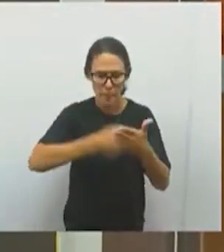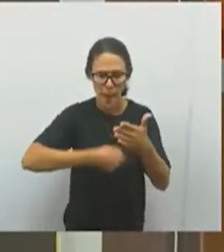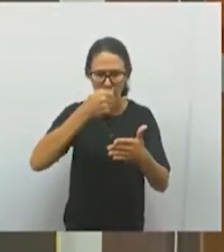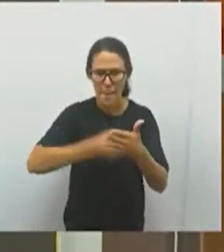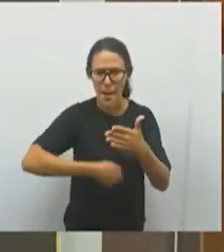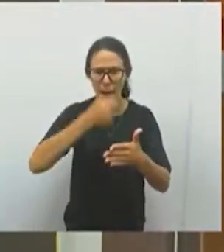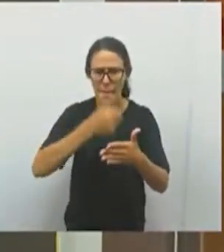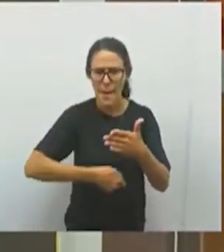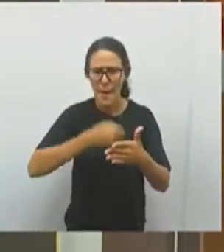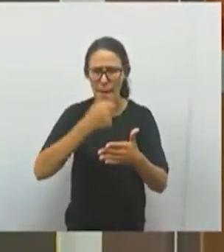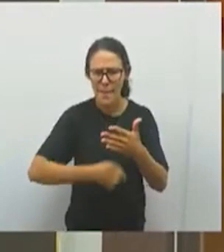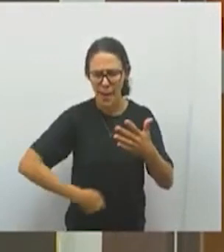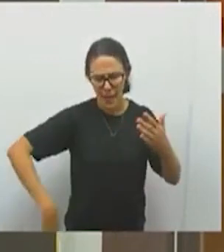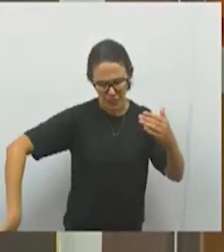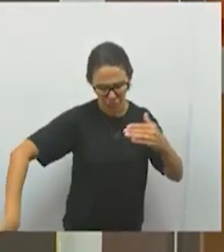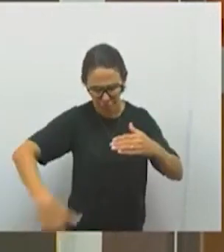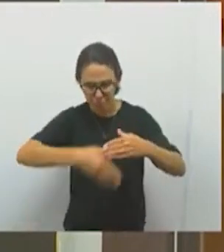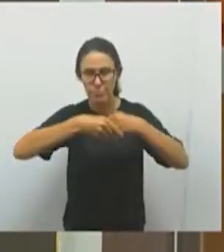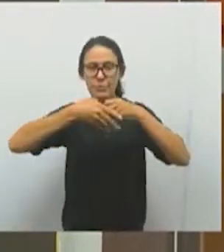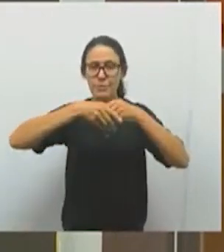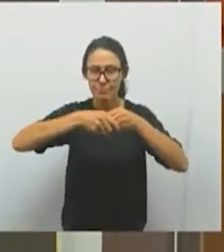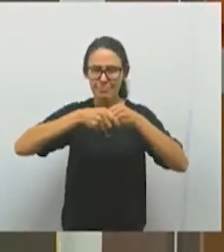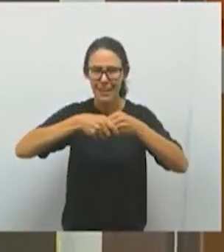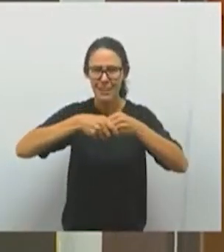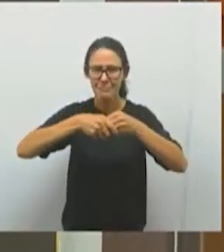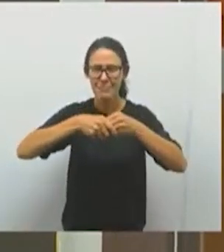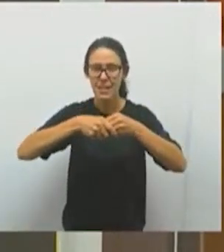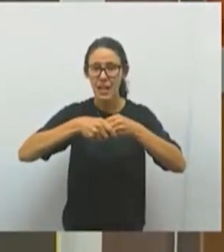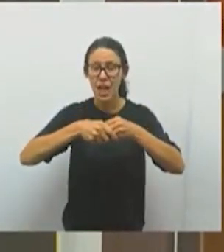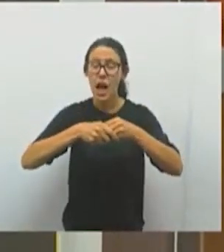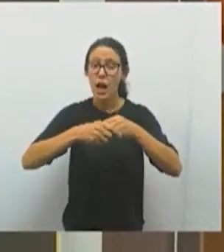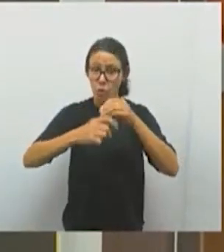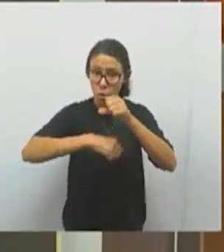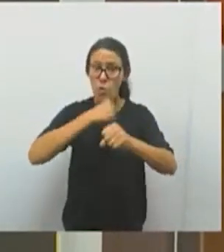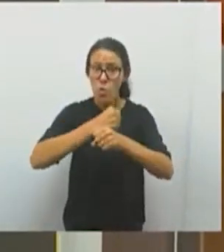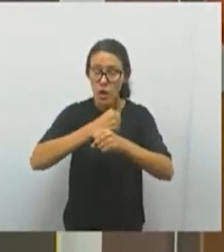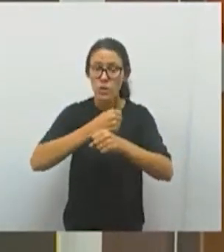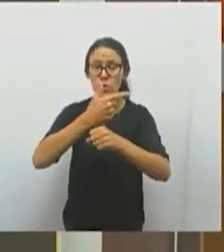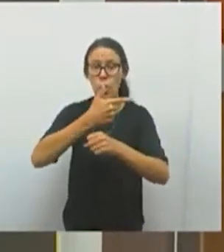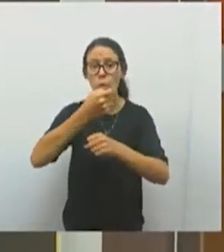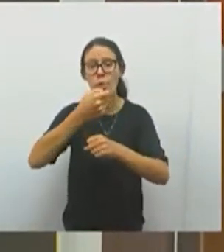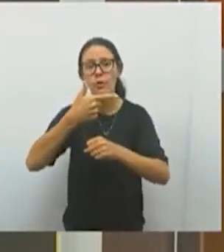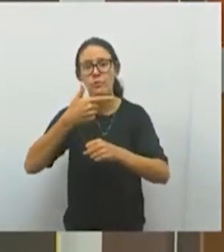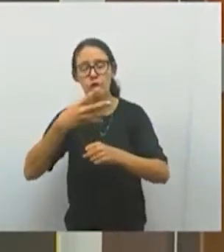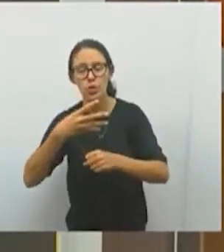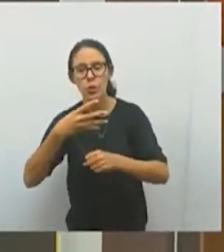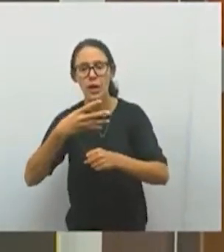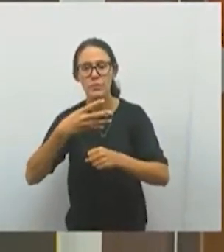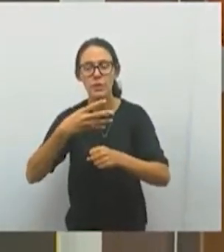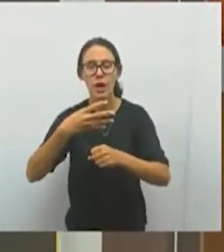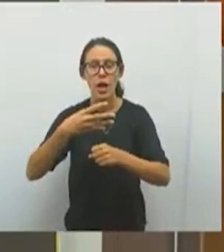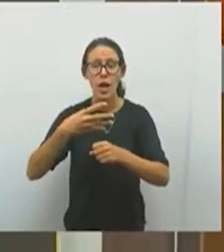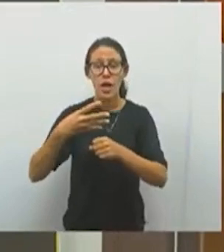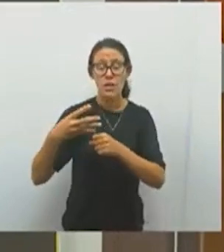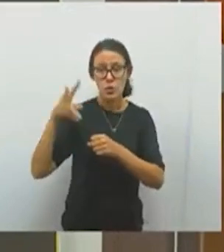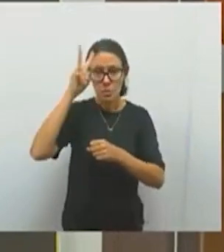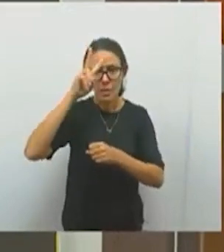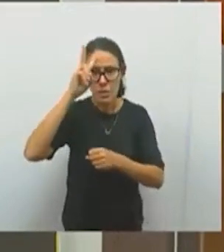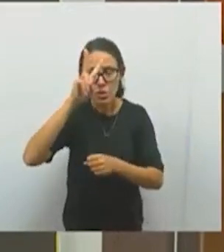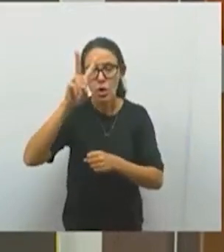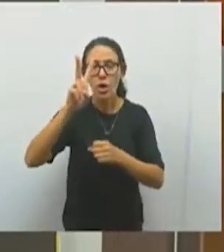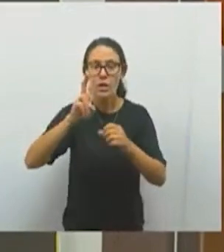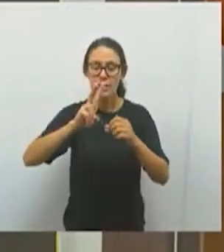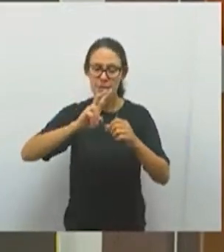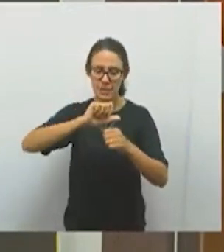juntos de mãos dadas que 2024 seja um capítulo de transformação e crescimento